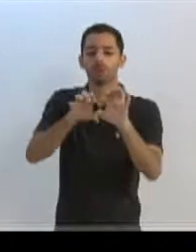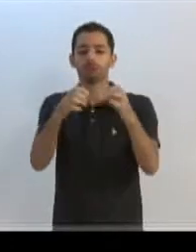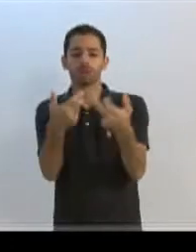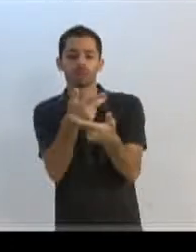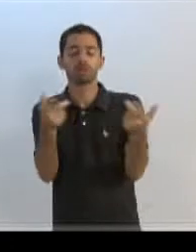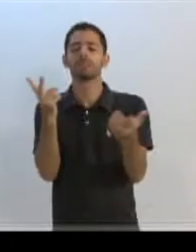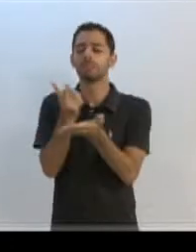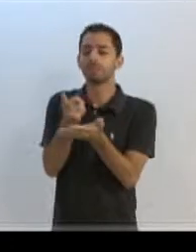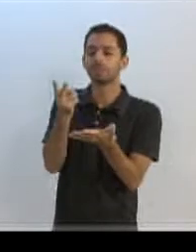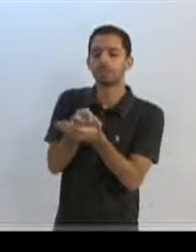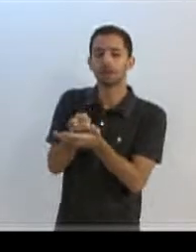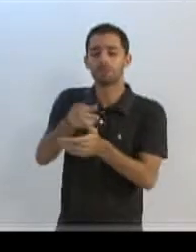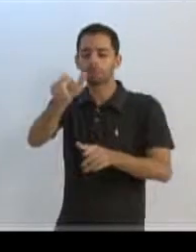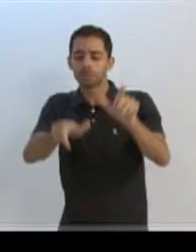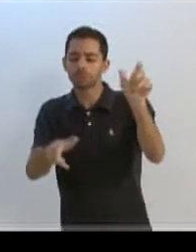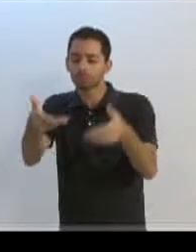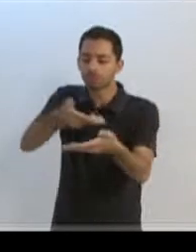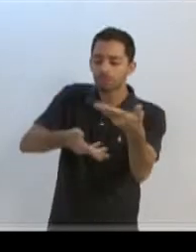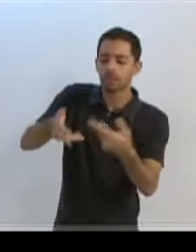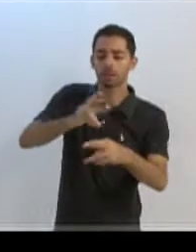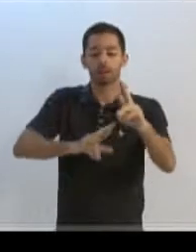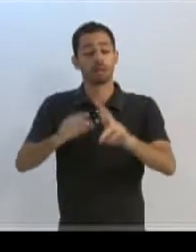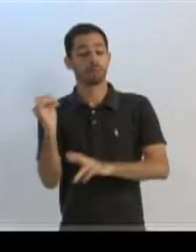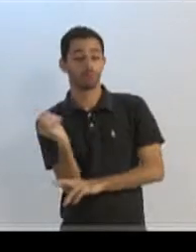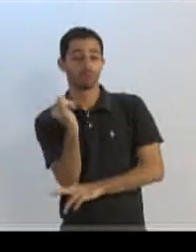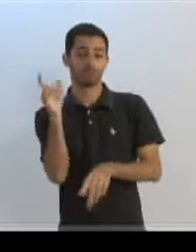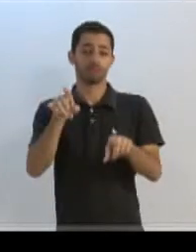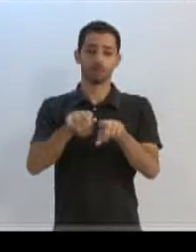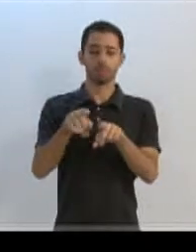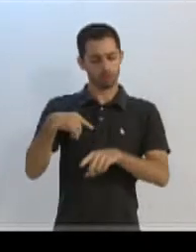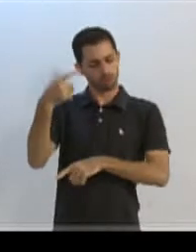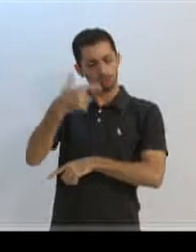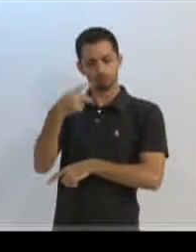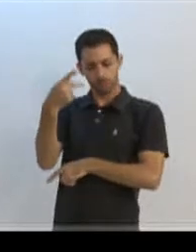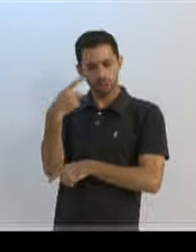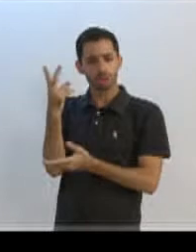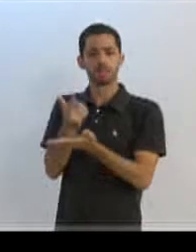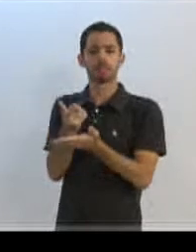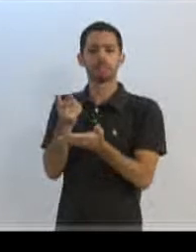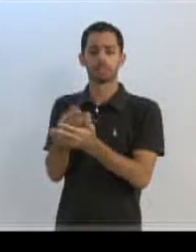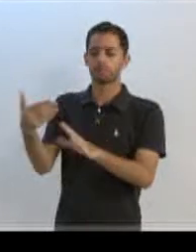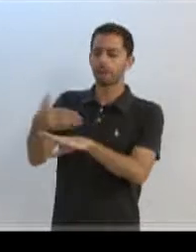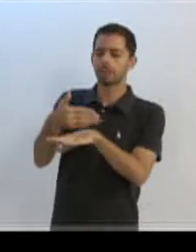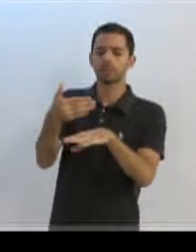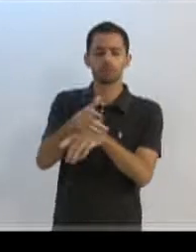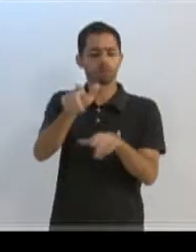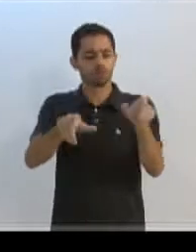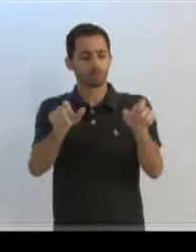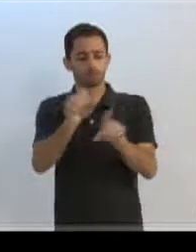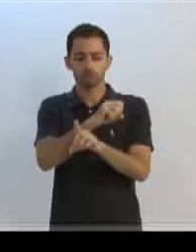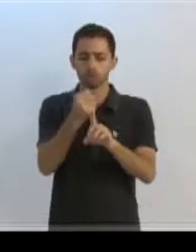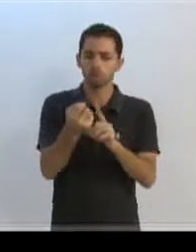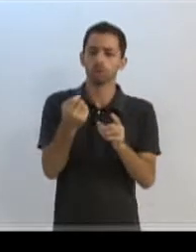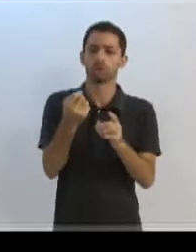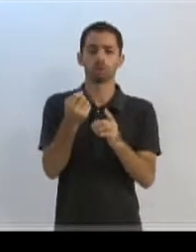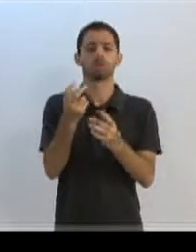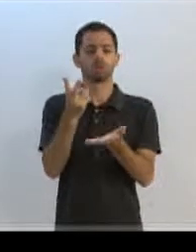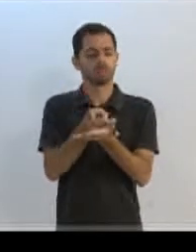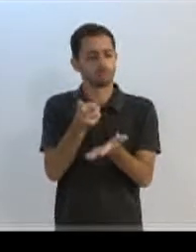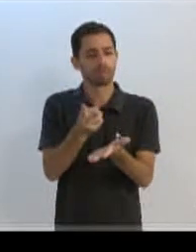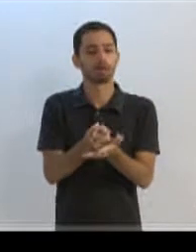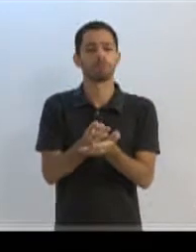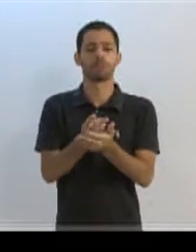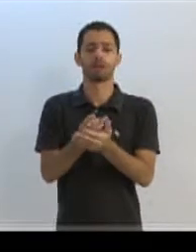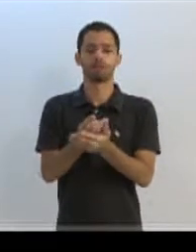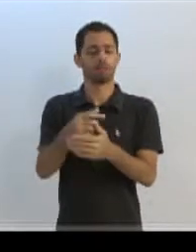povo não é porque gosta de fazer isso gosta de ser um vereador que está ao lado que está sempre lá do povo antes durante e após as eleições